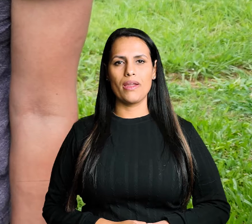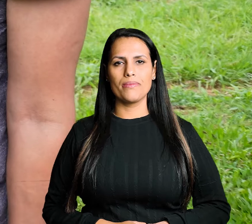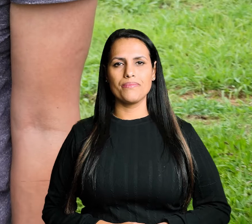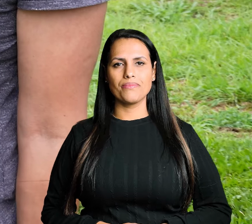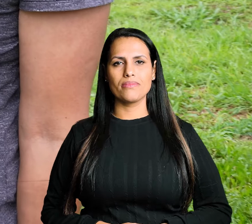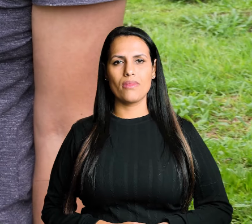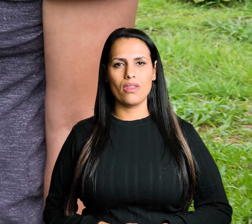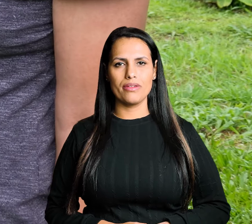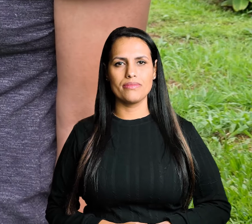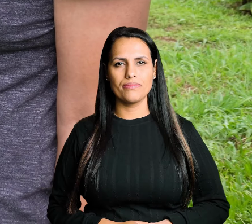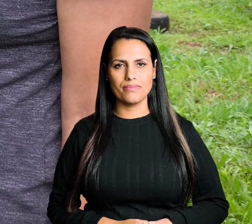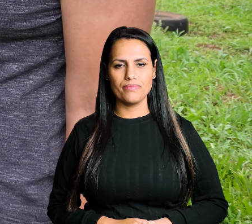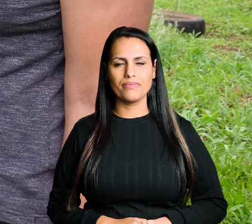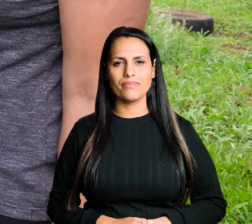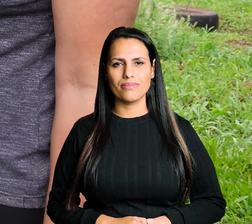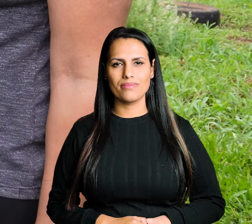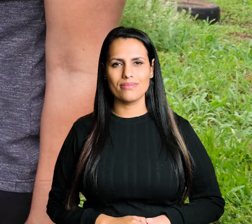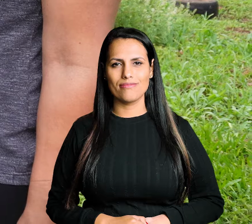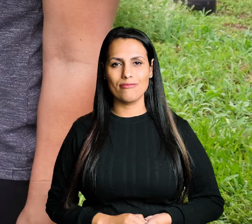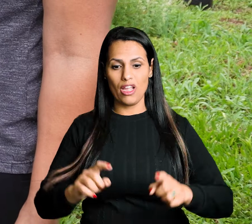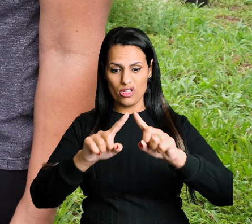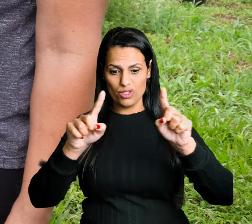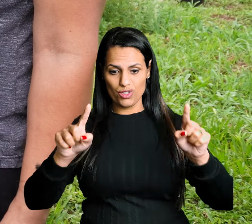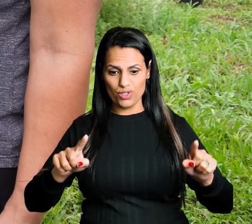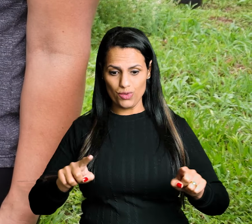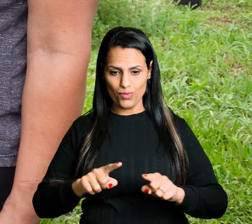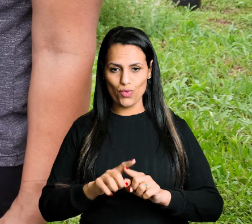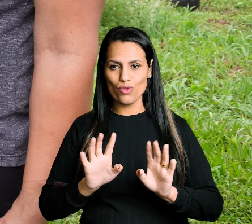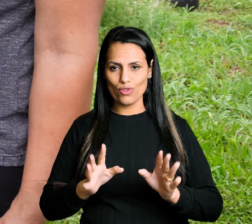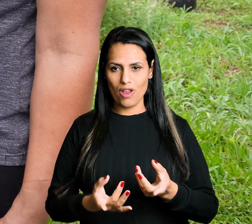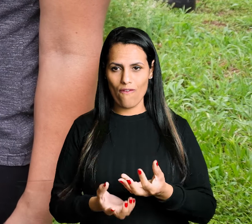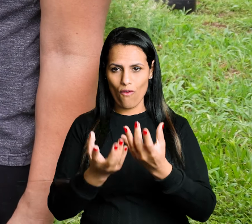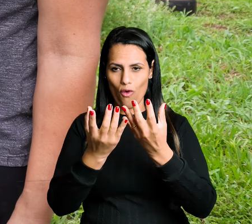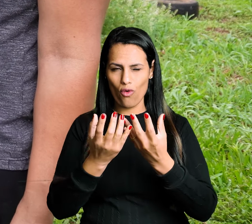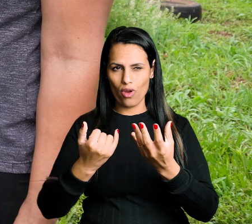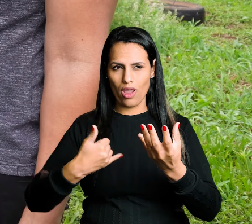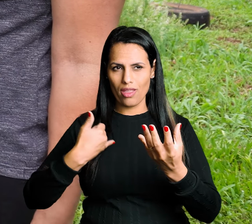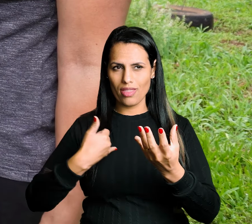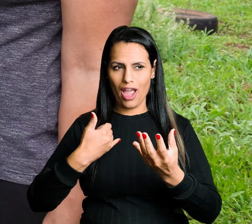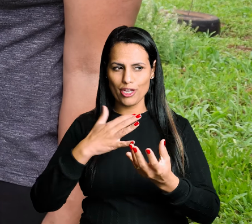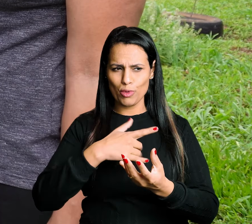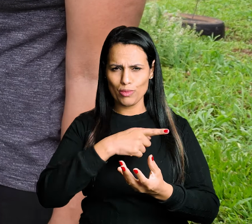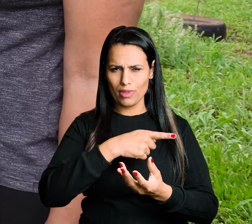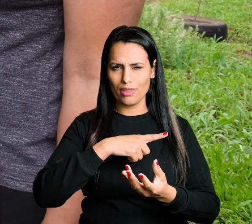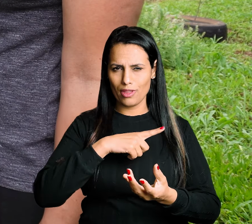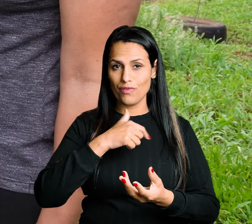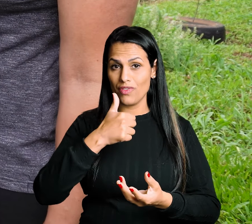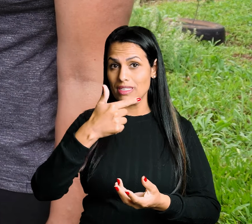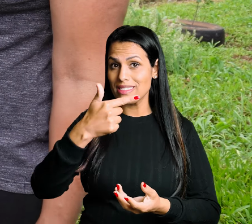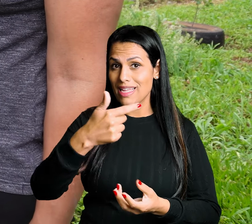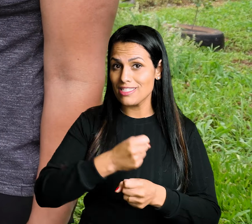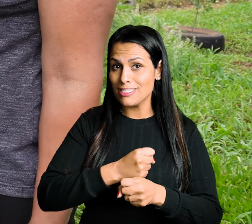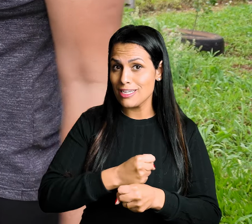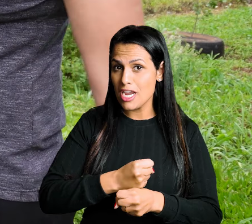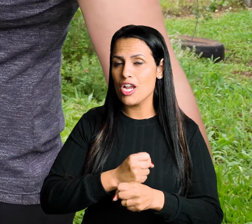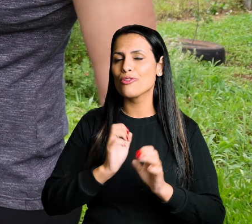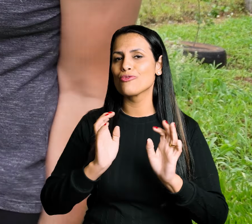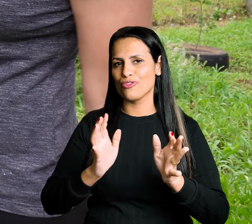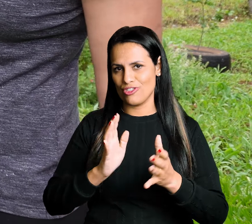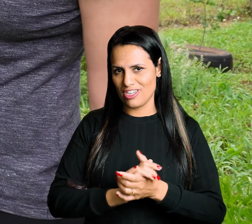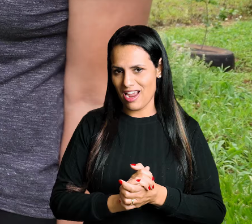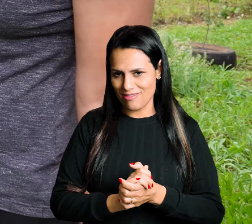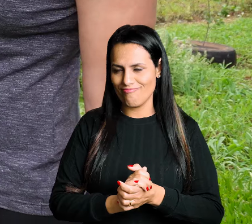Ah, esse forno já tem, acho que a Ana Paula tá com 27 anos. 27 anos. Que quando eu fiz o forno foi